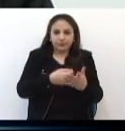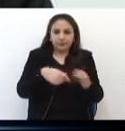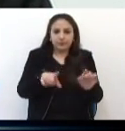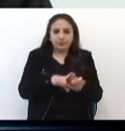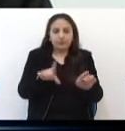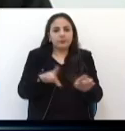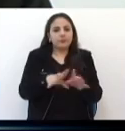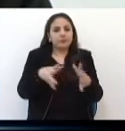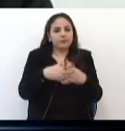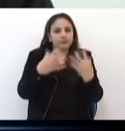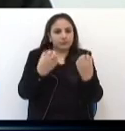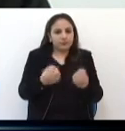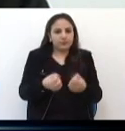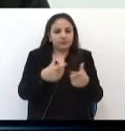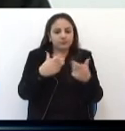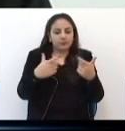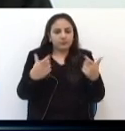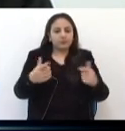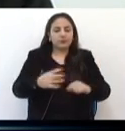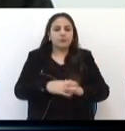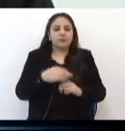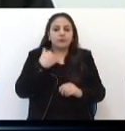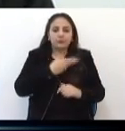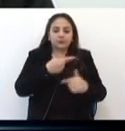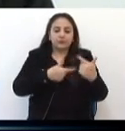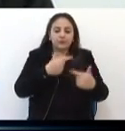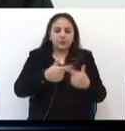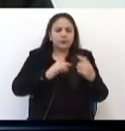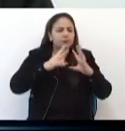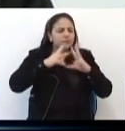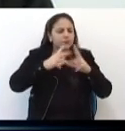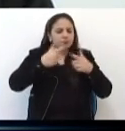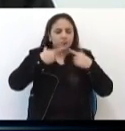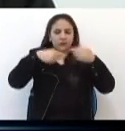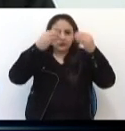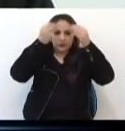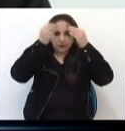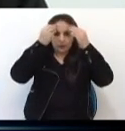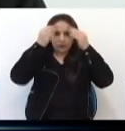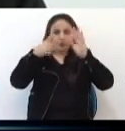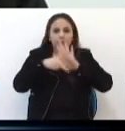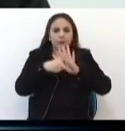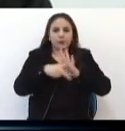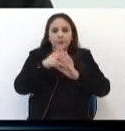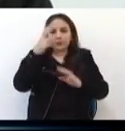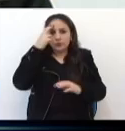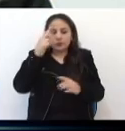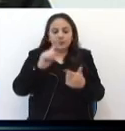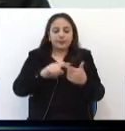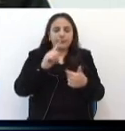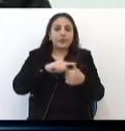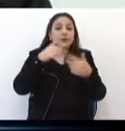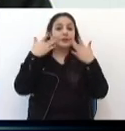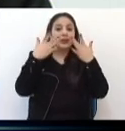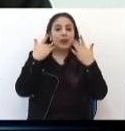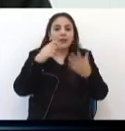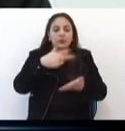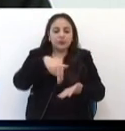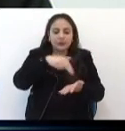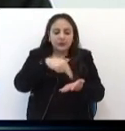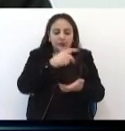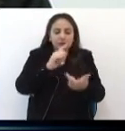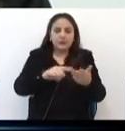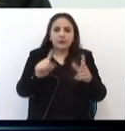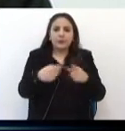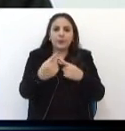agenda ela é intensa de ações e a gente trabalha em todas as linguagens da cultura. Então nós trabalhamos com teatro, com